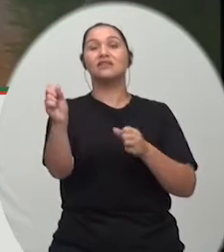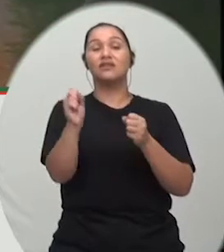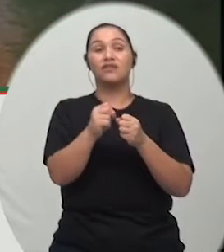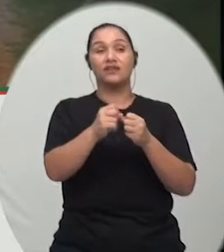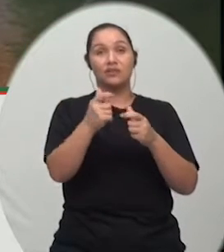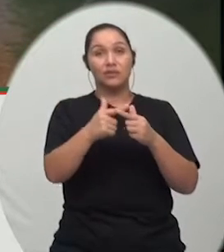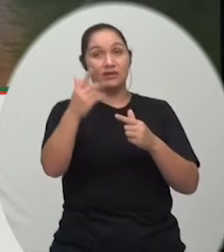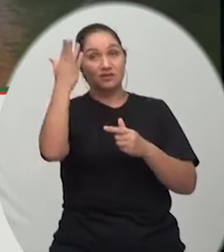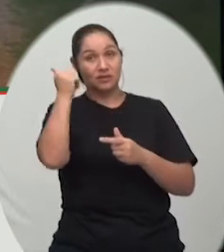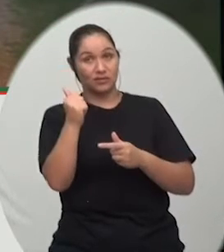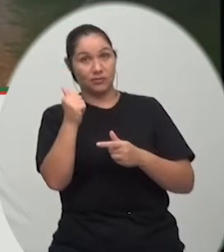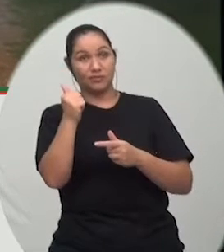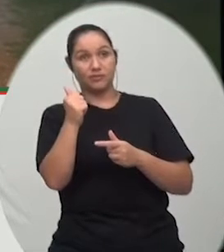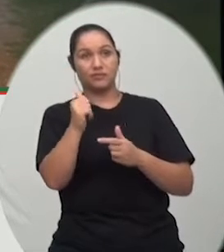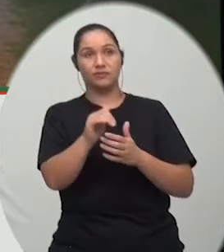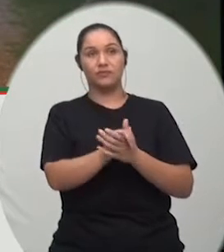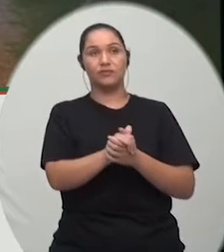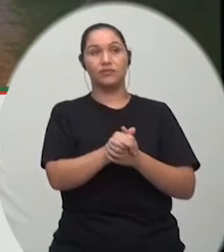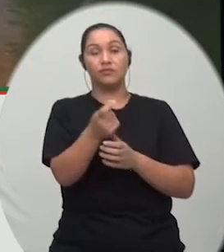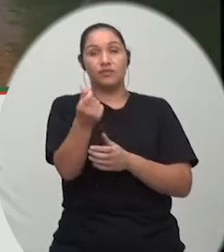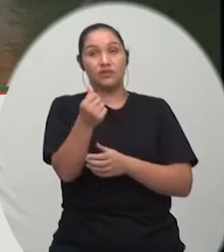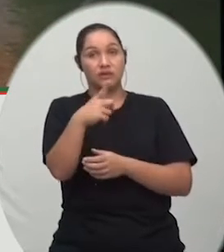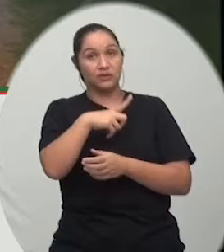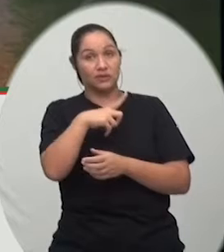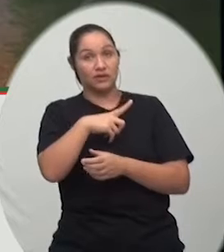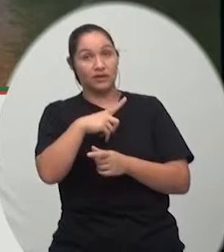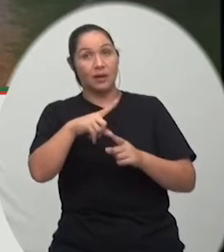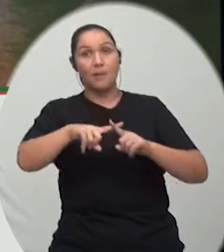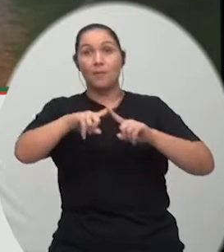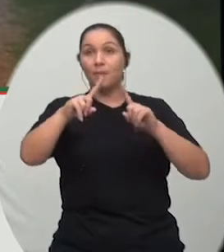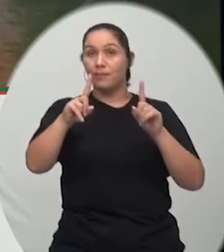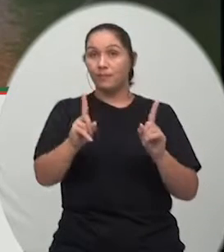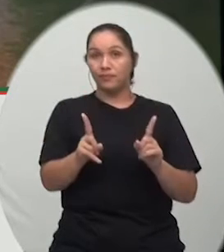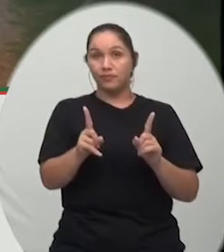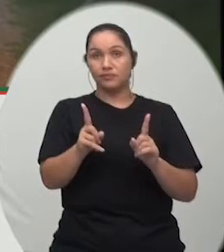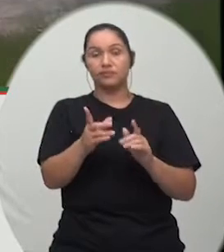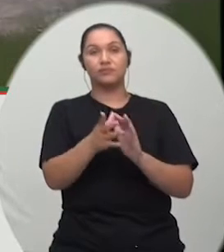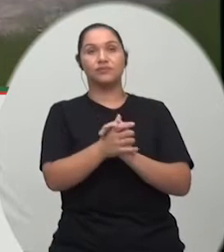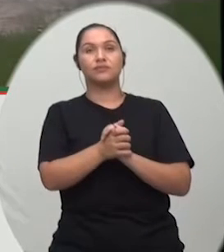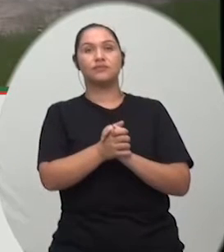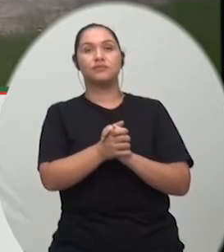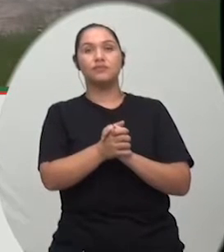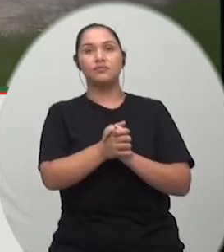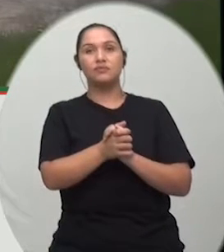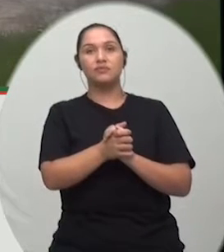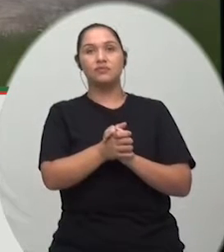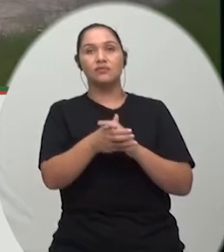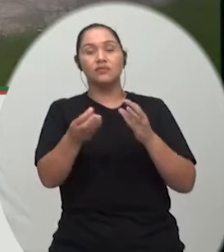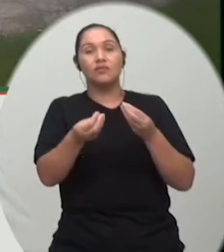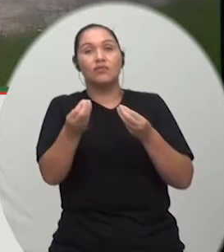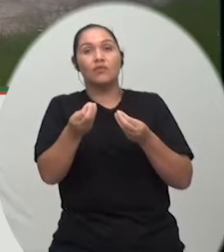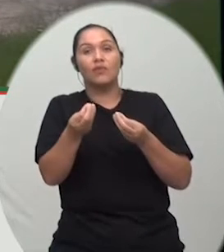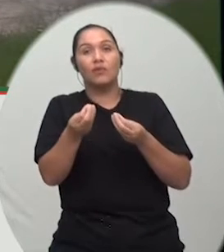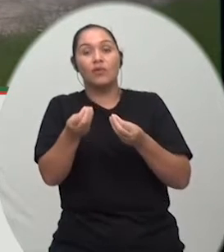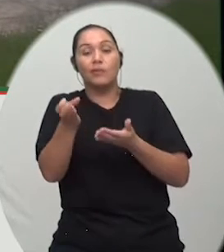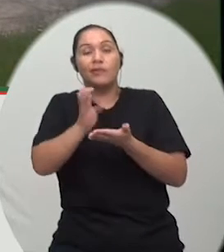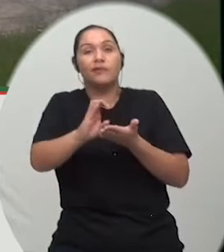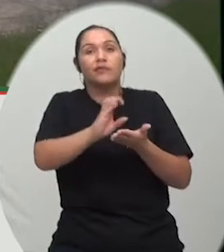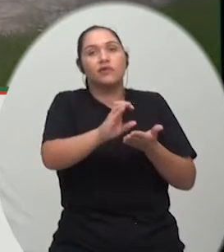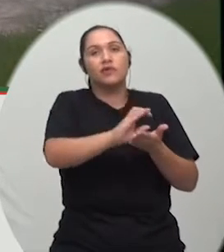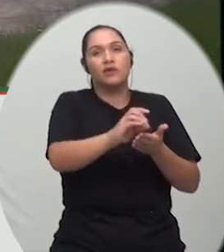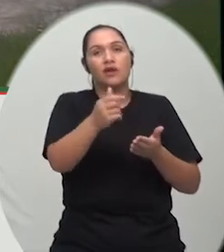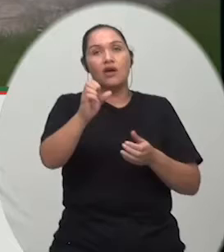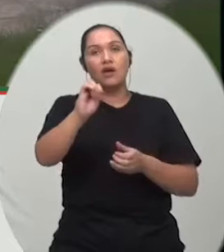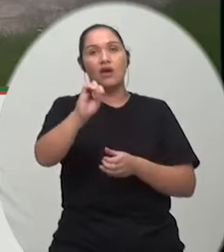que recursos financeiros existem, inclusive estão aplicados. Então, não faz sentido, eu não vou passar o vídeo que tem ali,